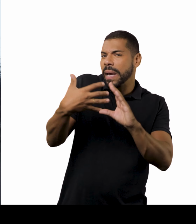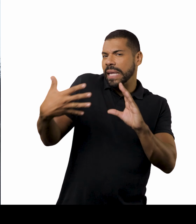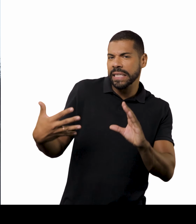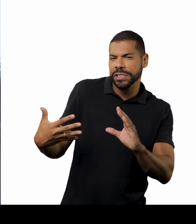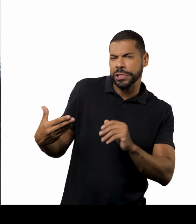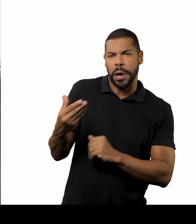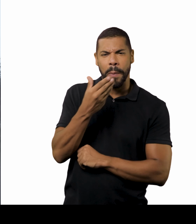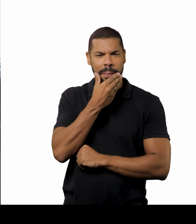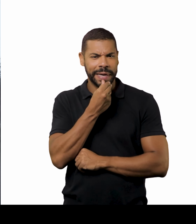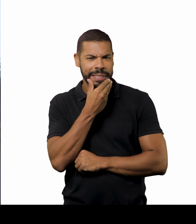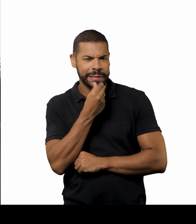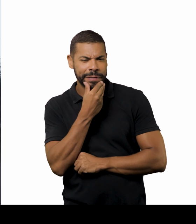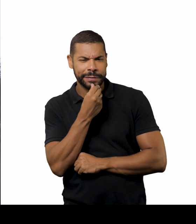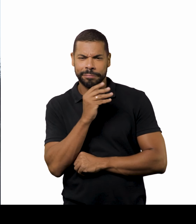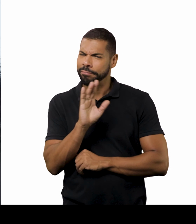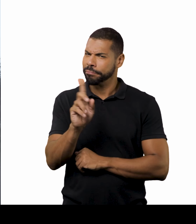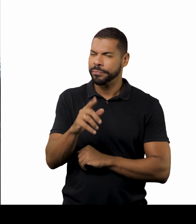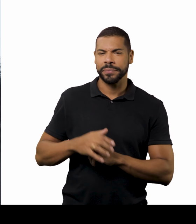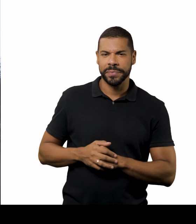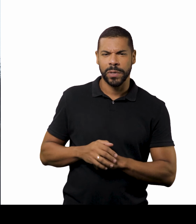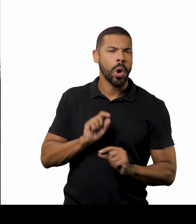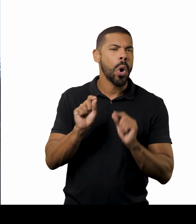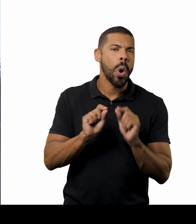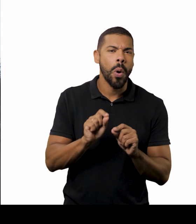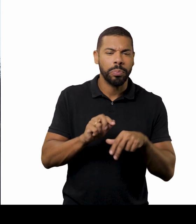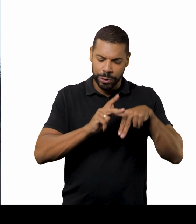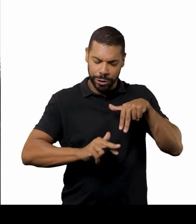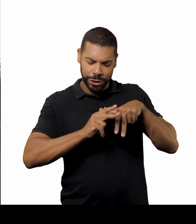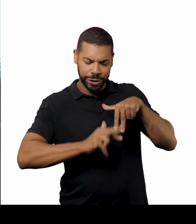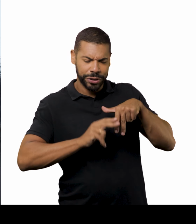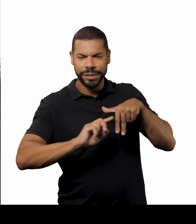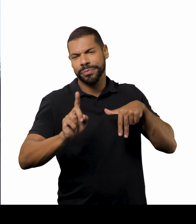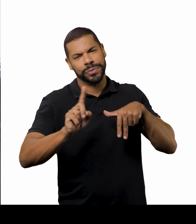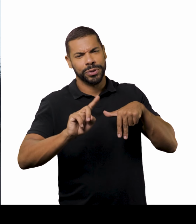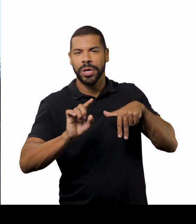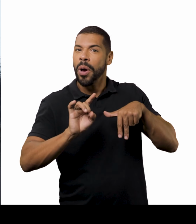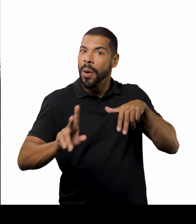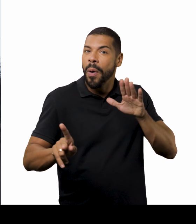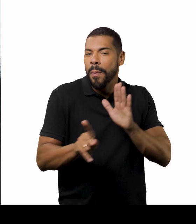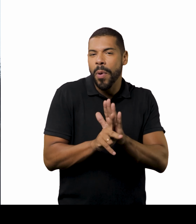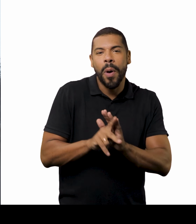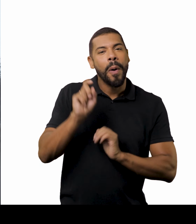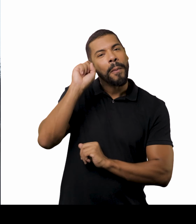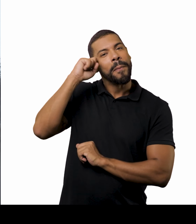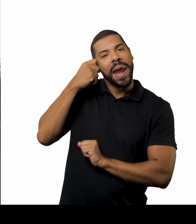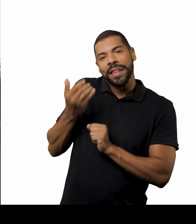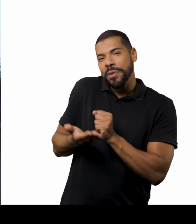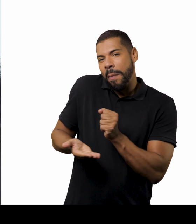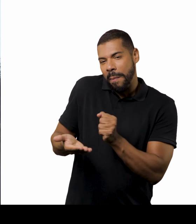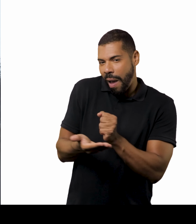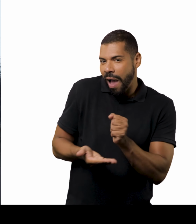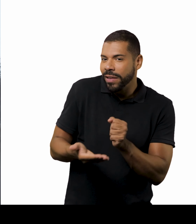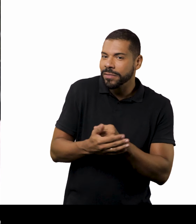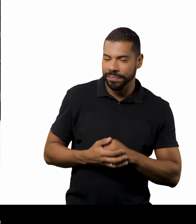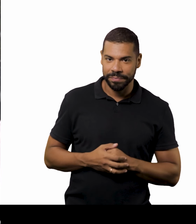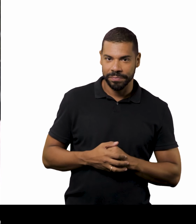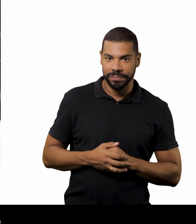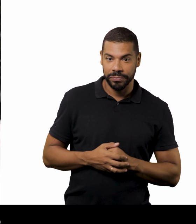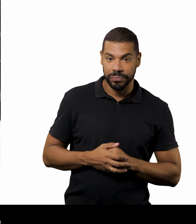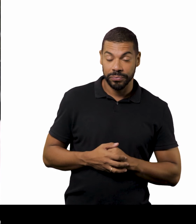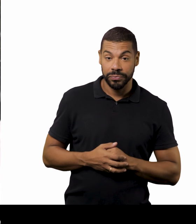certas características, é masculino. Então a gente estaria envolto ainda nos estereótipos de gênero, então a gente preferiu chamar só de pretinho básico. O